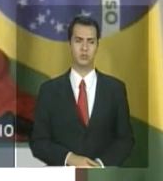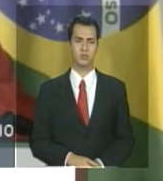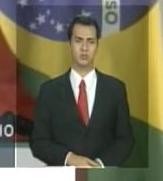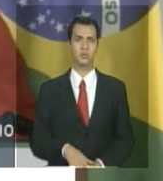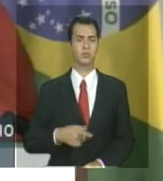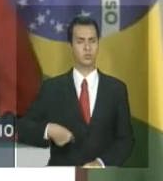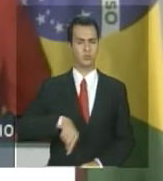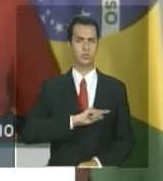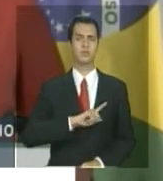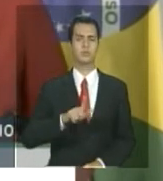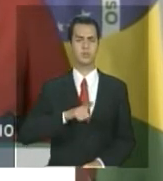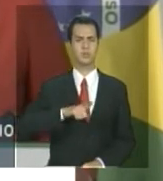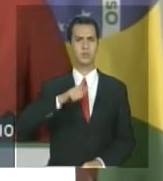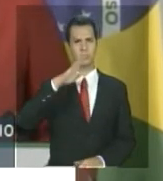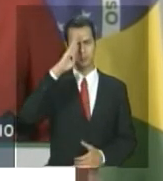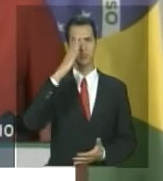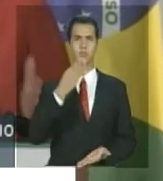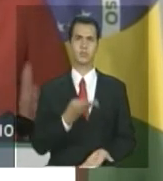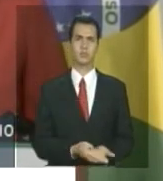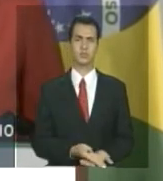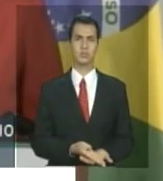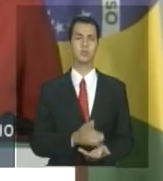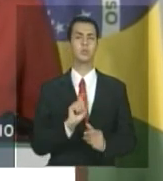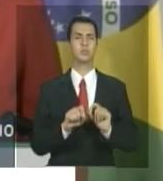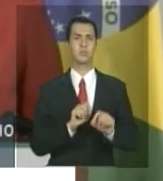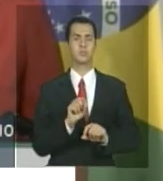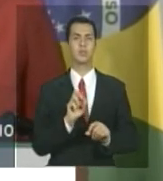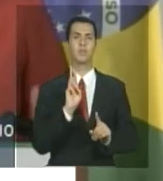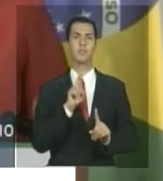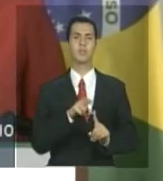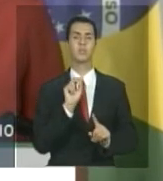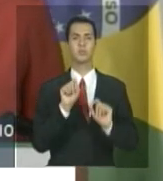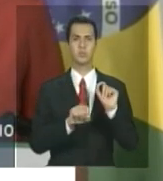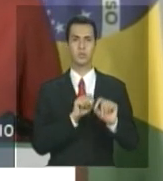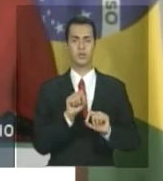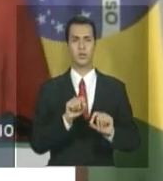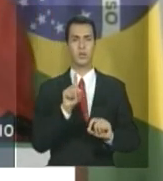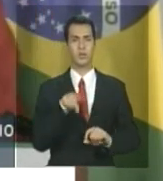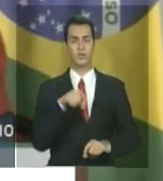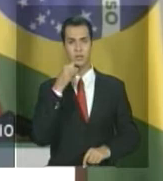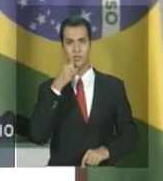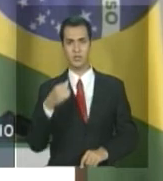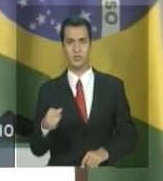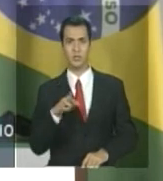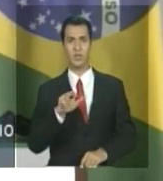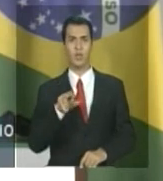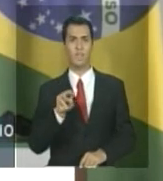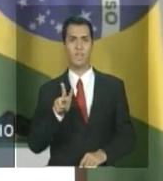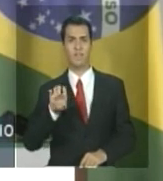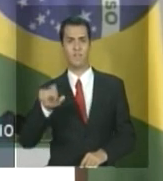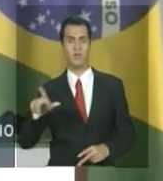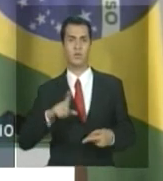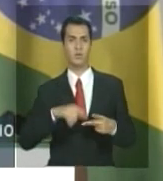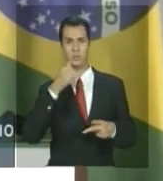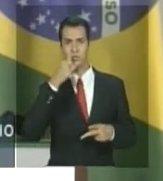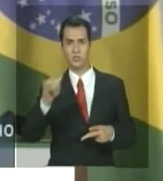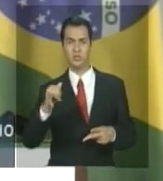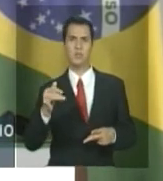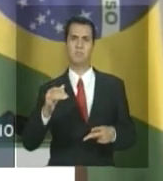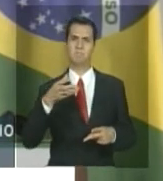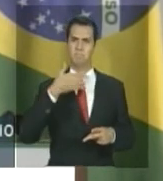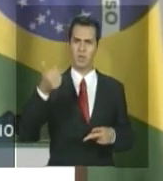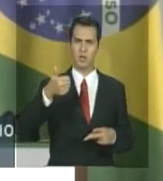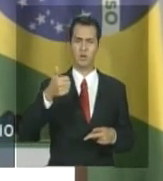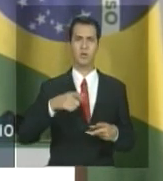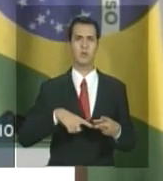certeza que, tanto no que se refere a energias renováveis, energias alternativas, eficiência energética,